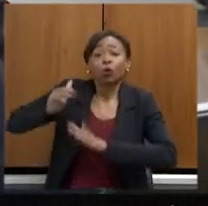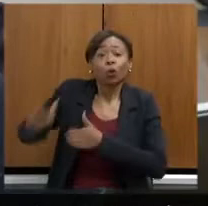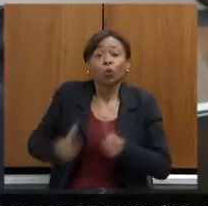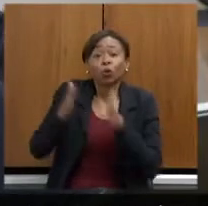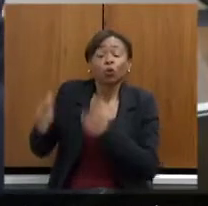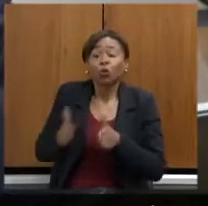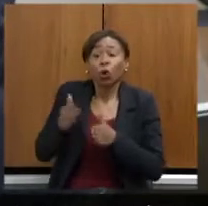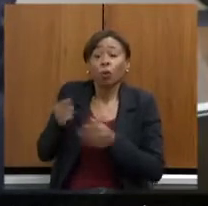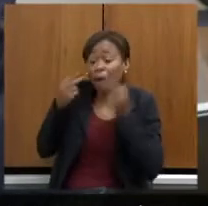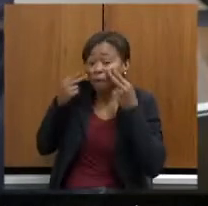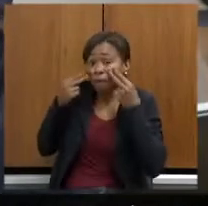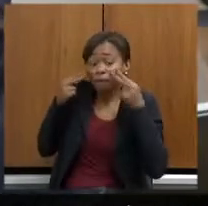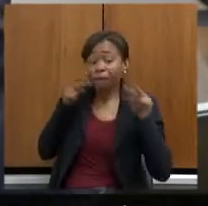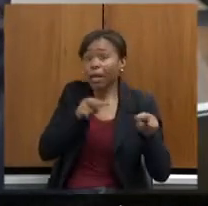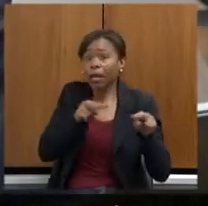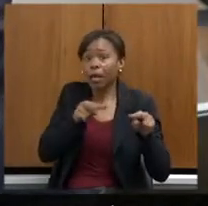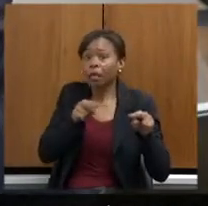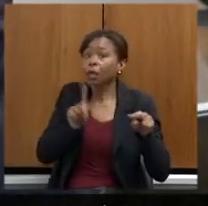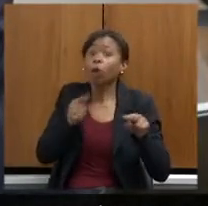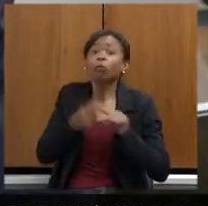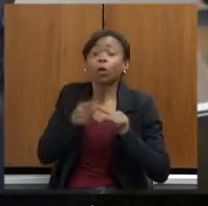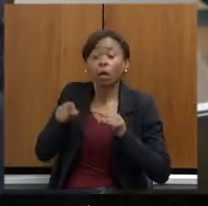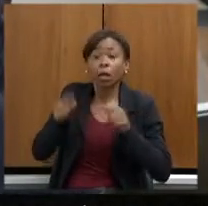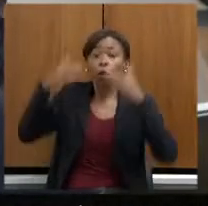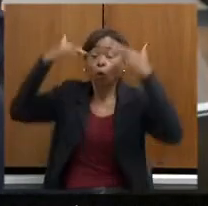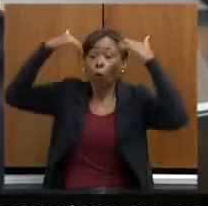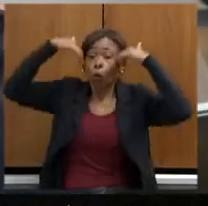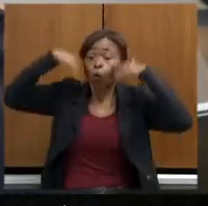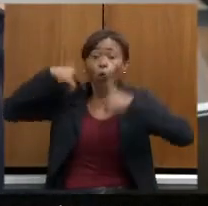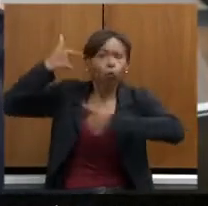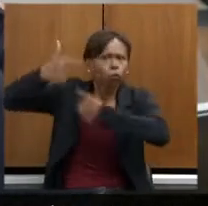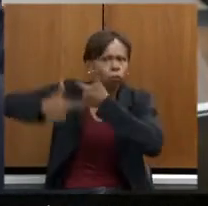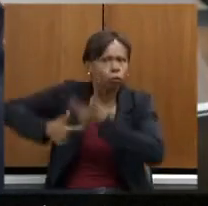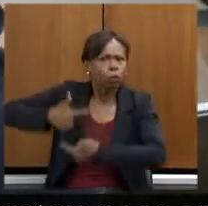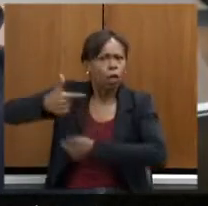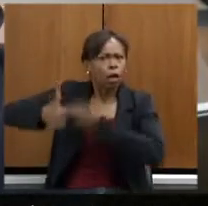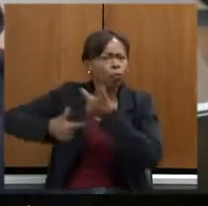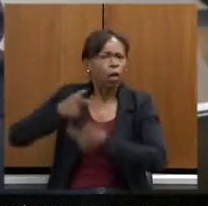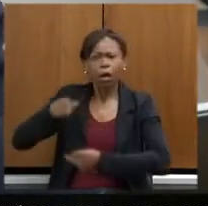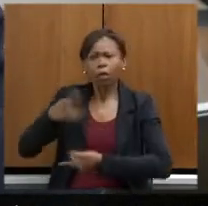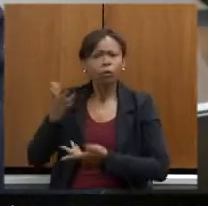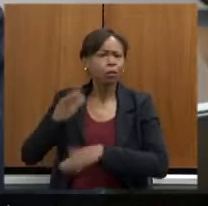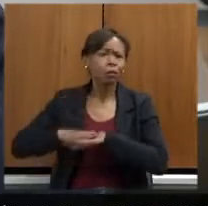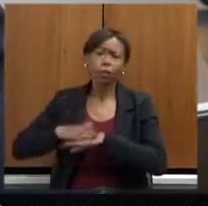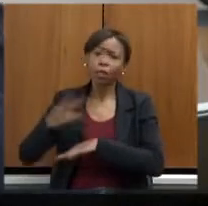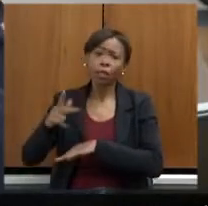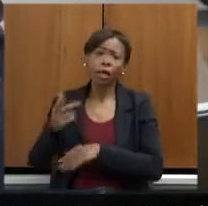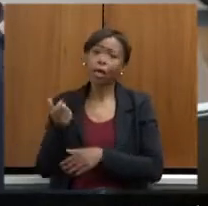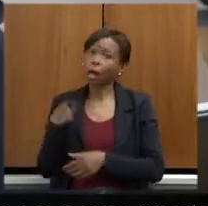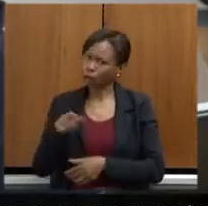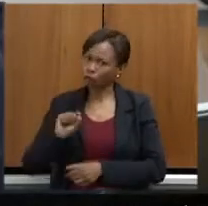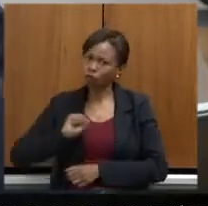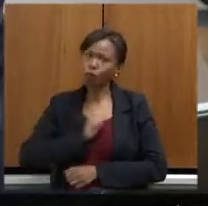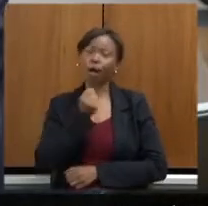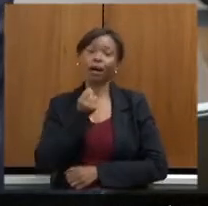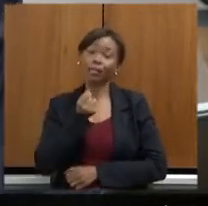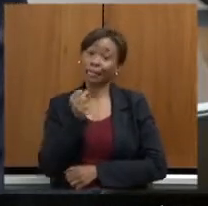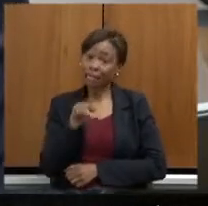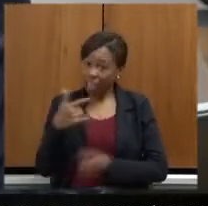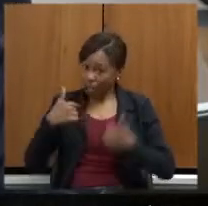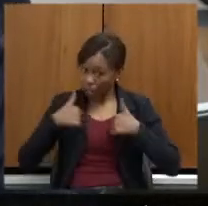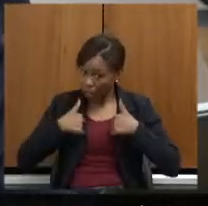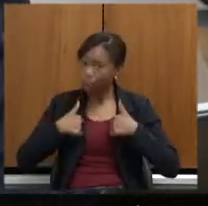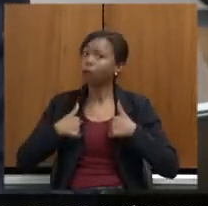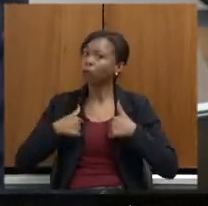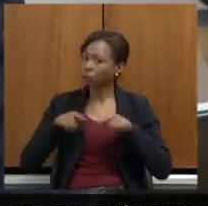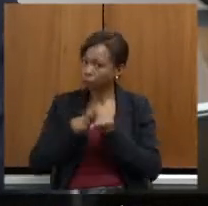porque é o suor da pessoa ele se é ele eu tô eu realmente me revoltaria até talvez de